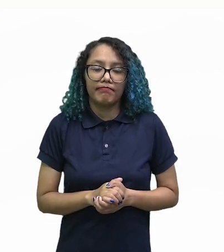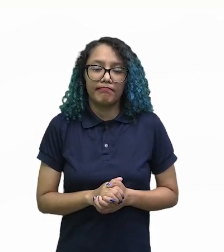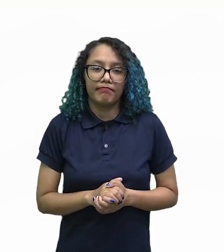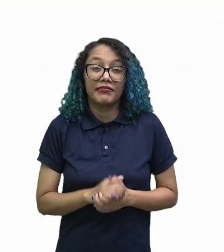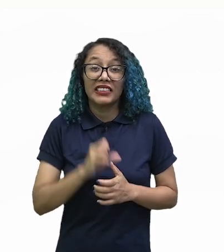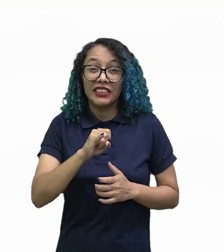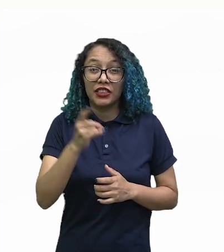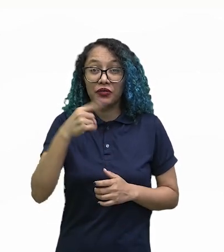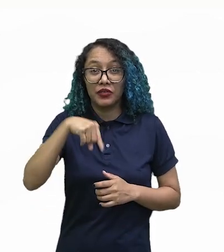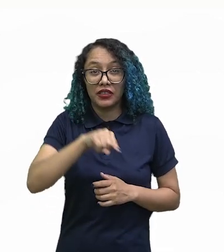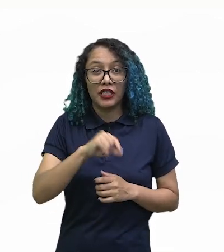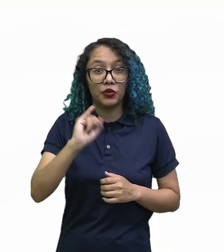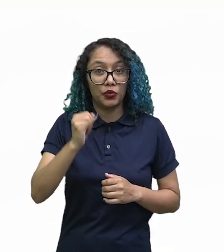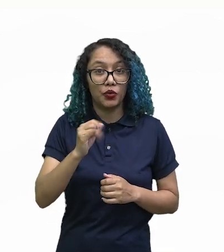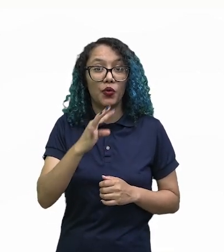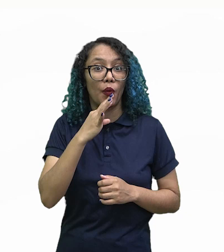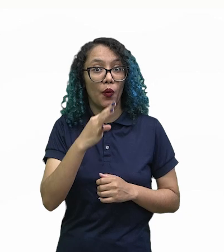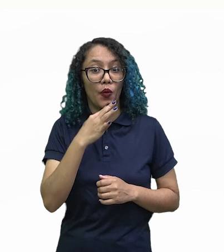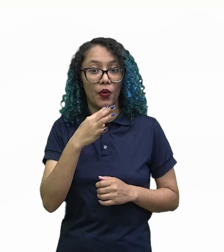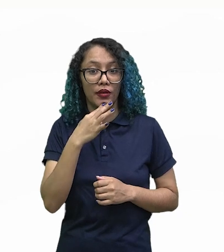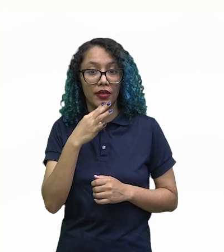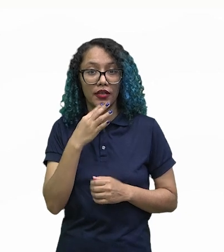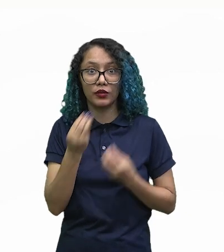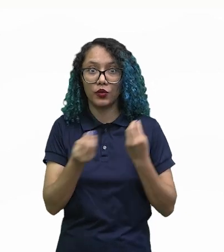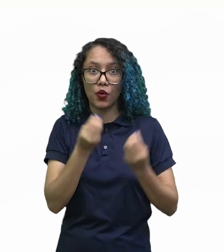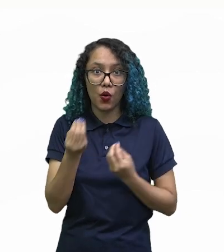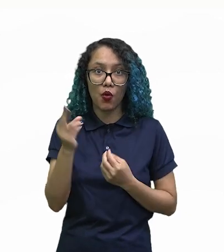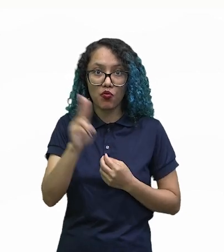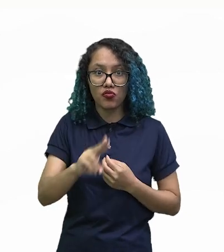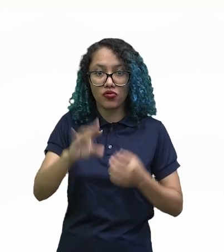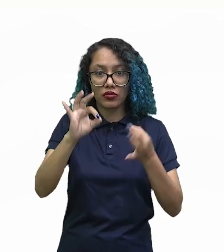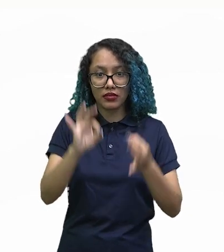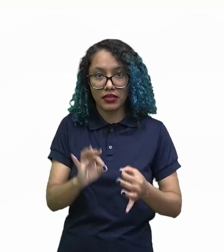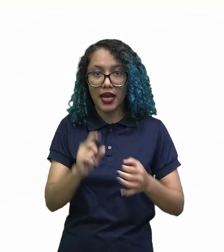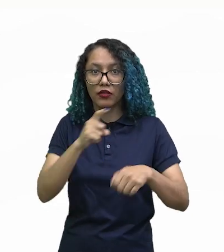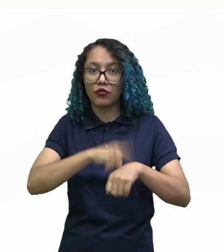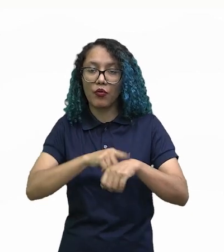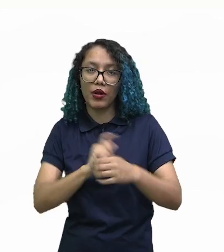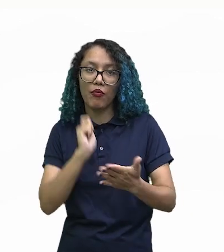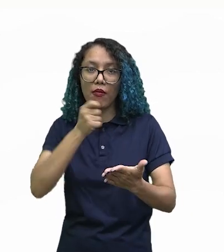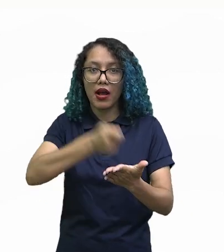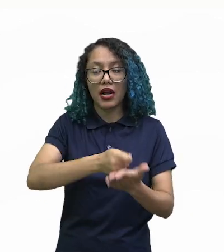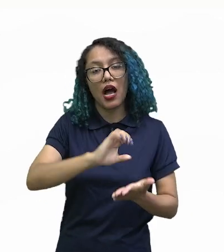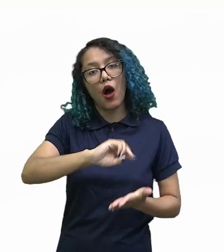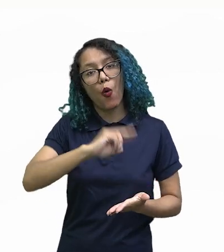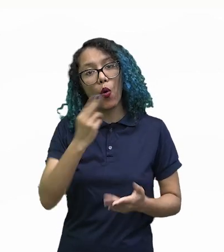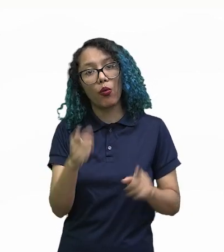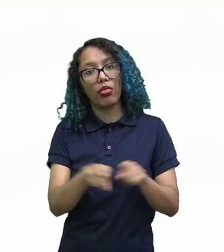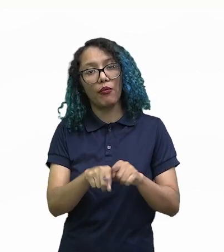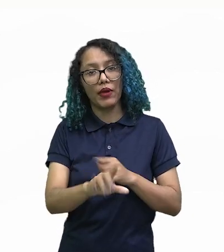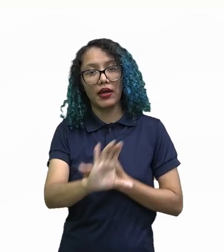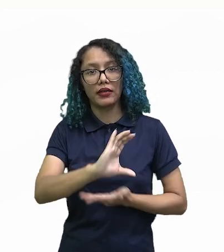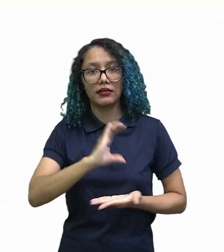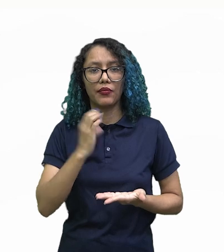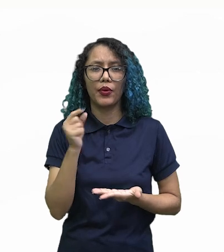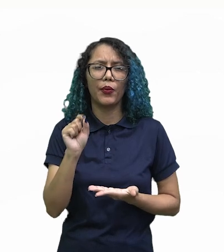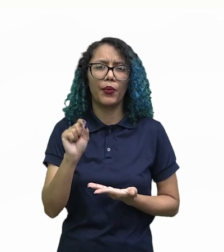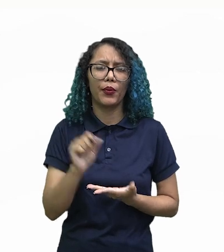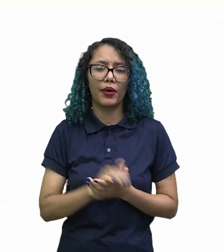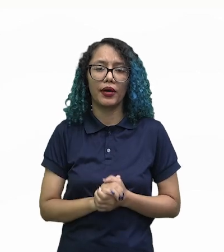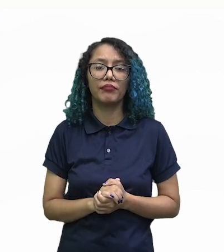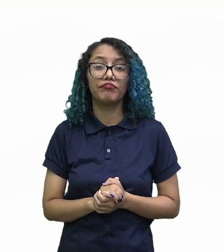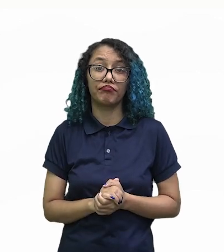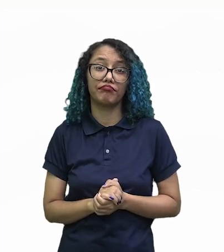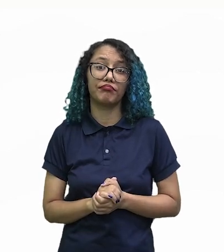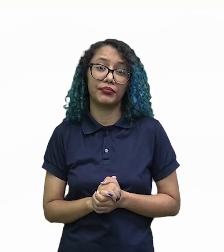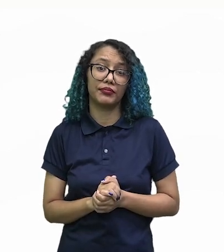ali juros simples, a implicação ali no valor que vai pagar ou até receber, você vai ter ali